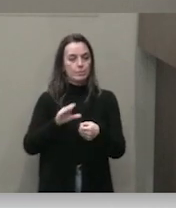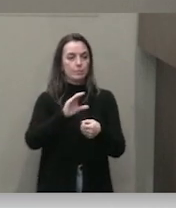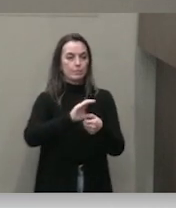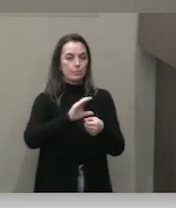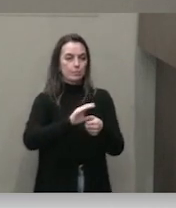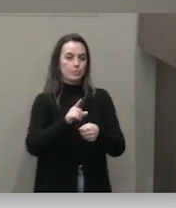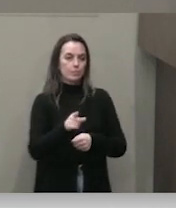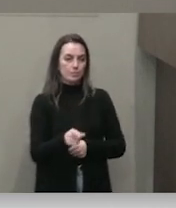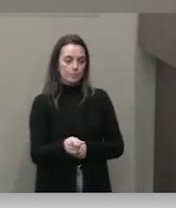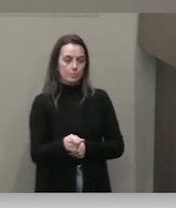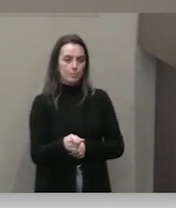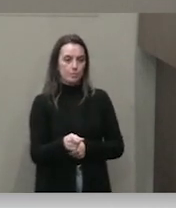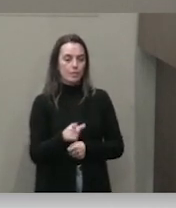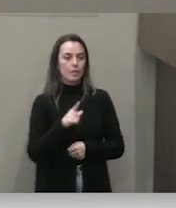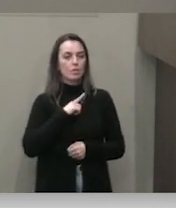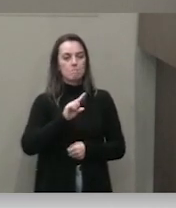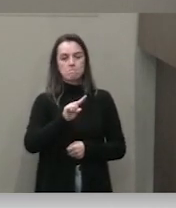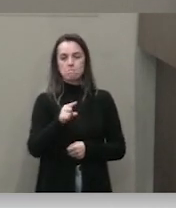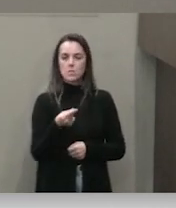torno, hoje, Iriel, de